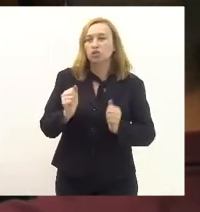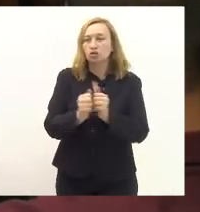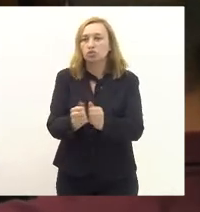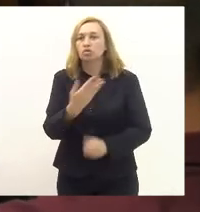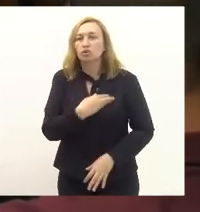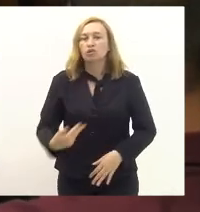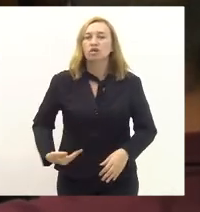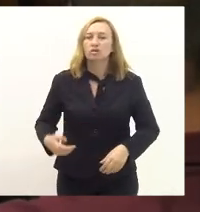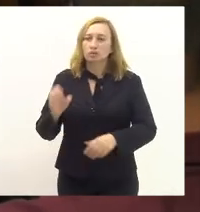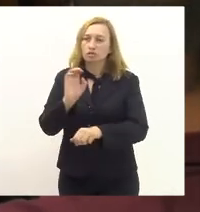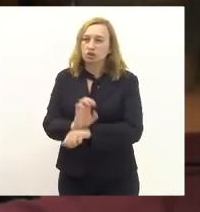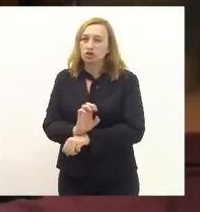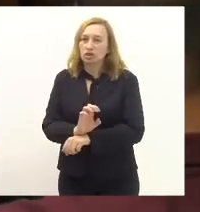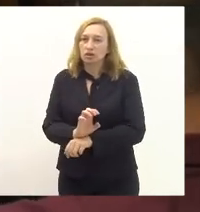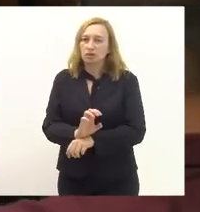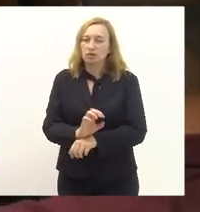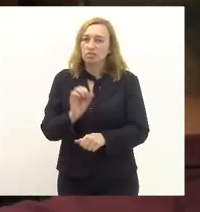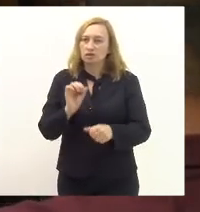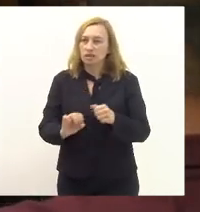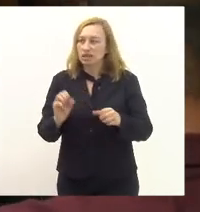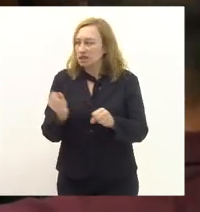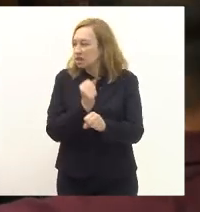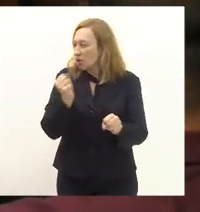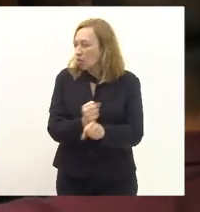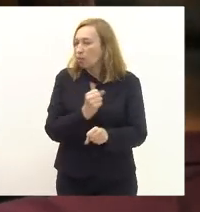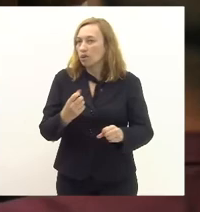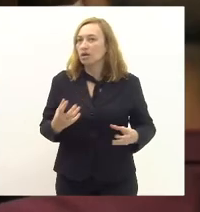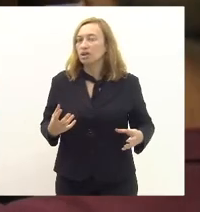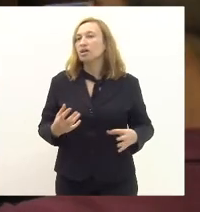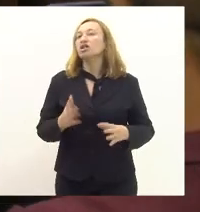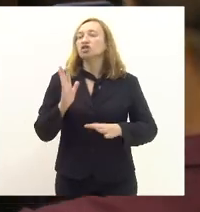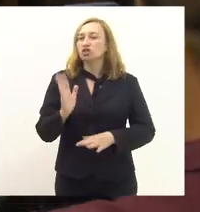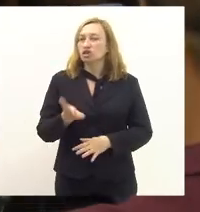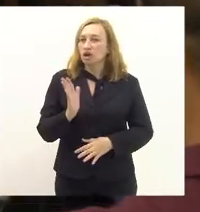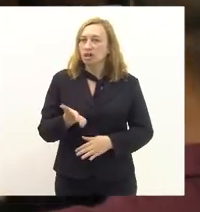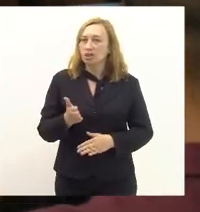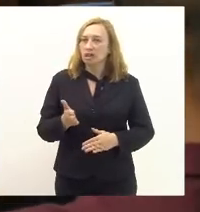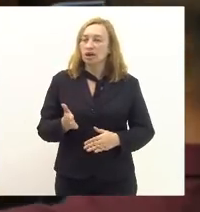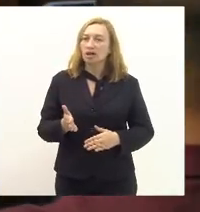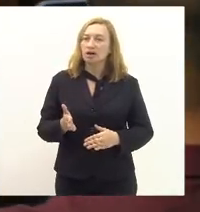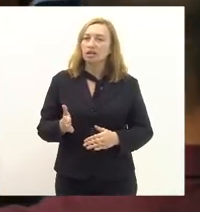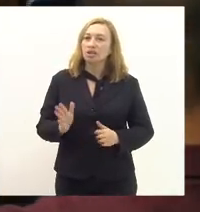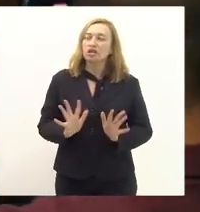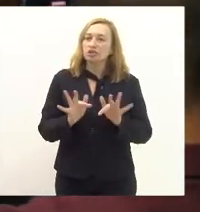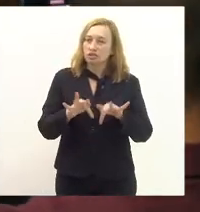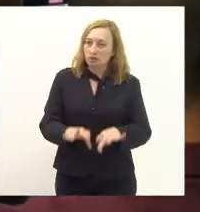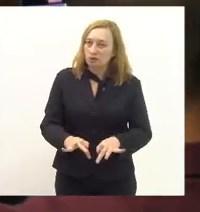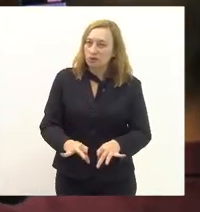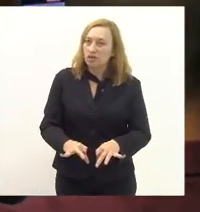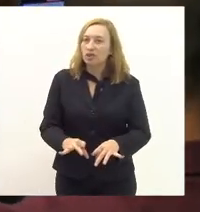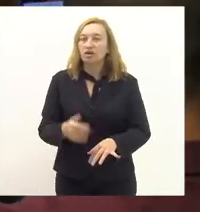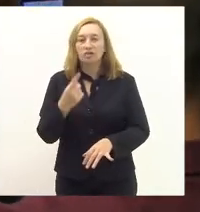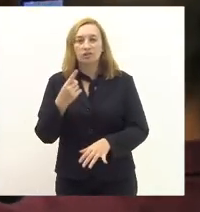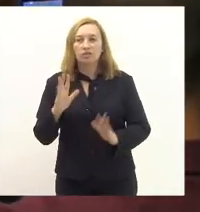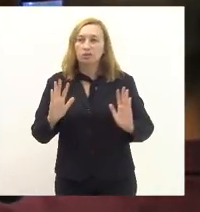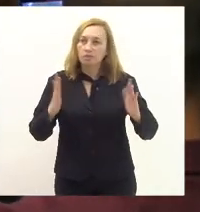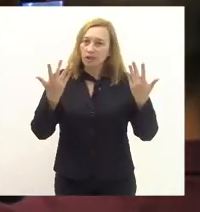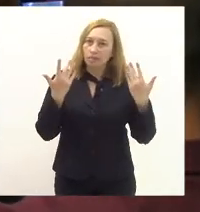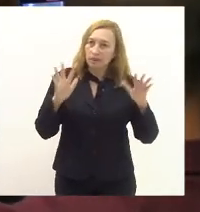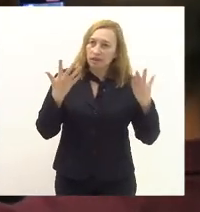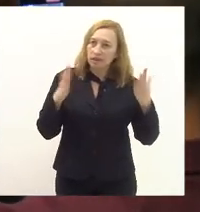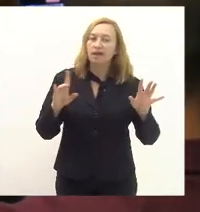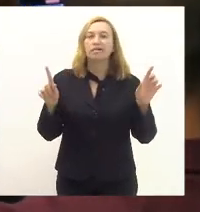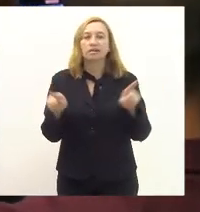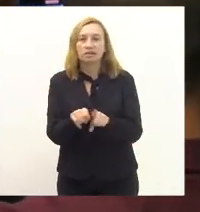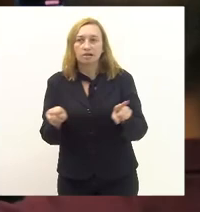do estado, realizar essa obra. A obra já está chegando ao fim, já a gente vai comemorar